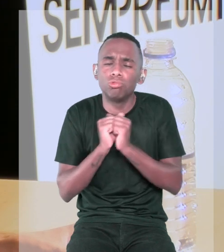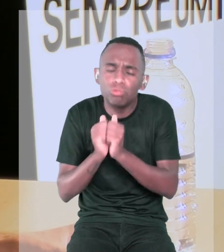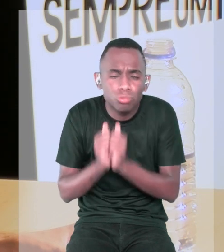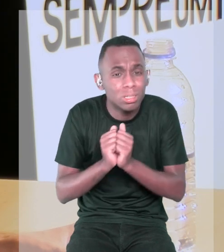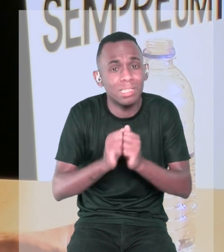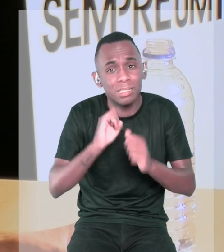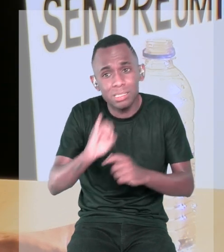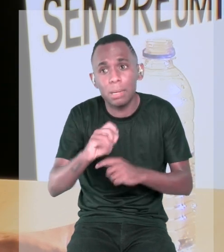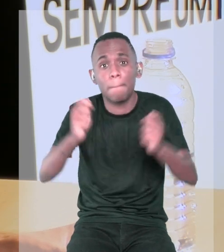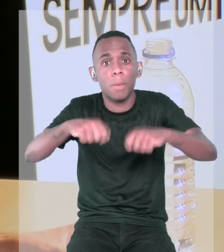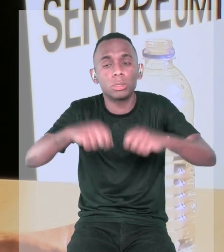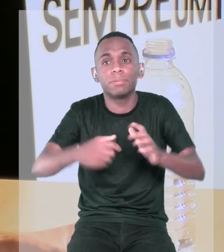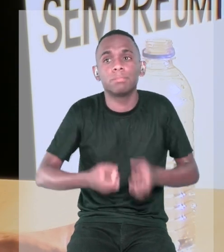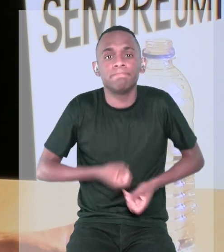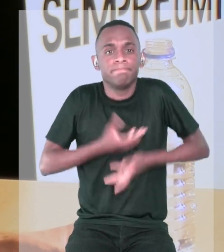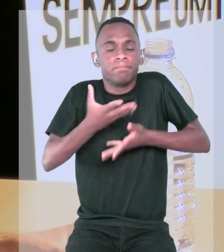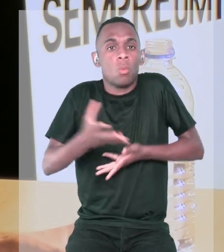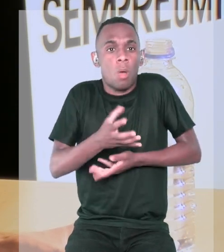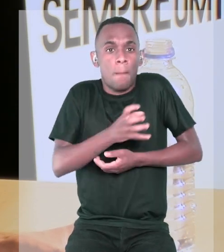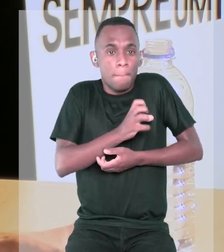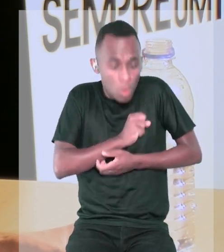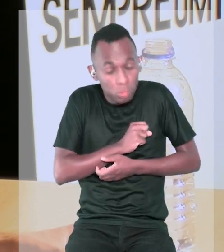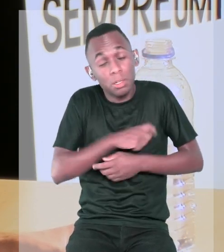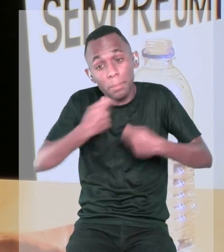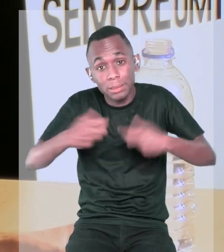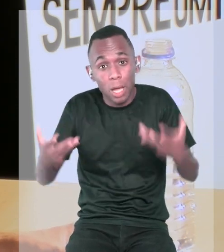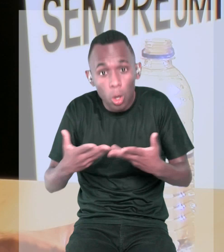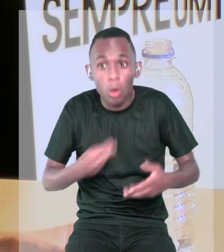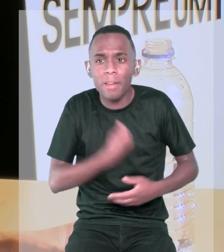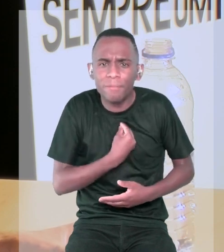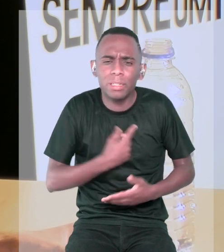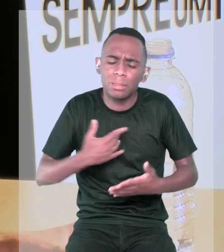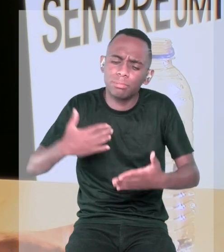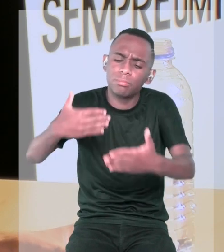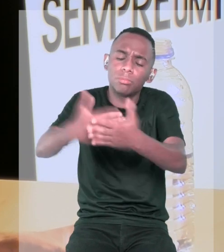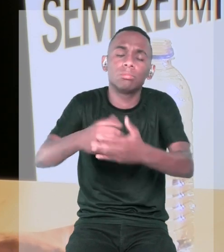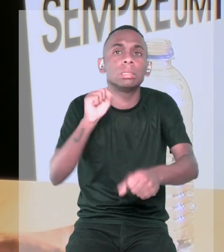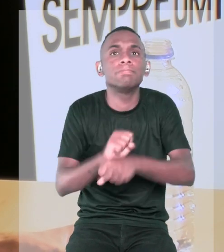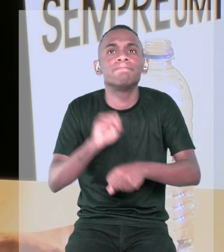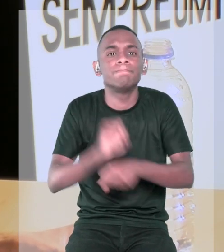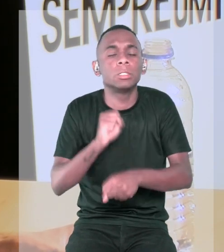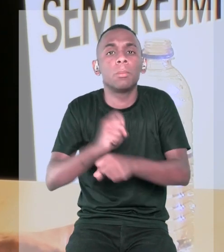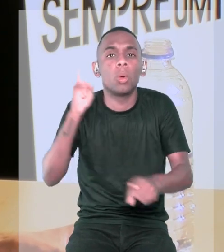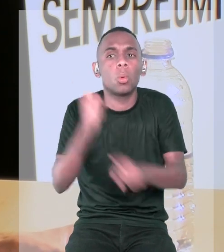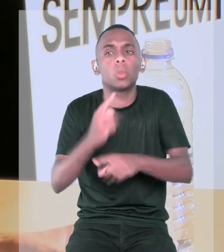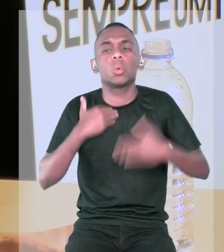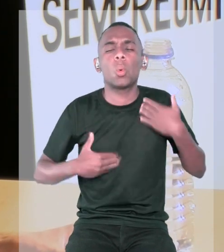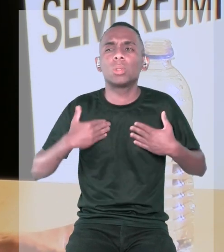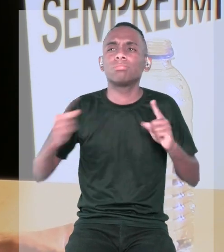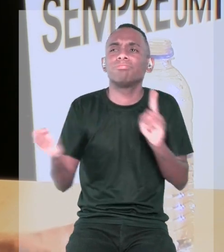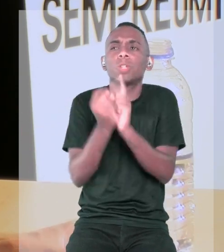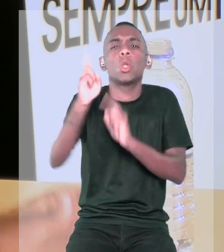não poderiam se juntar a ele, nem mesmo se fosse possível expressar o seu amor, e deviam agora viver para sempre na espera impossível